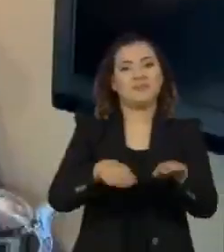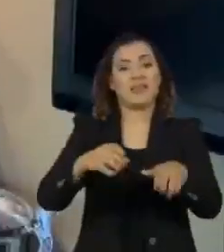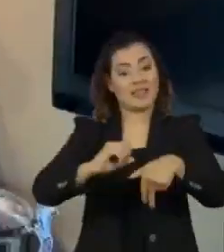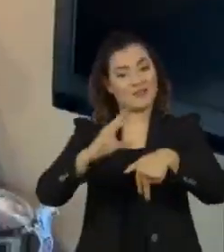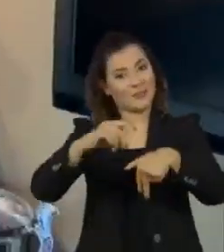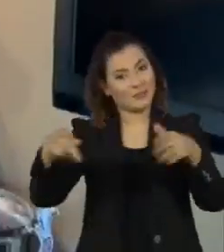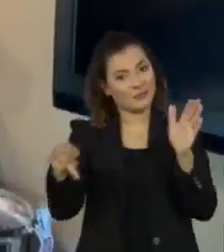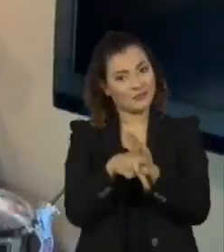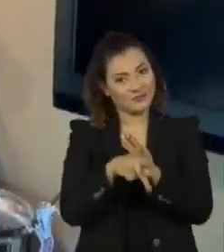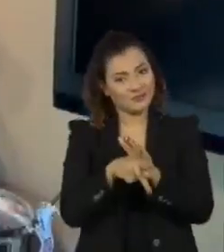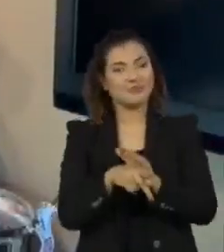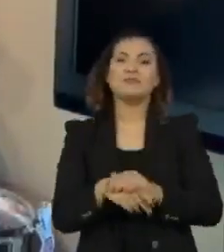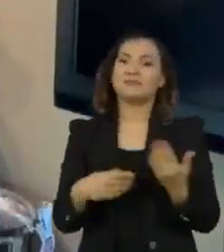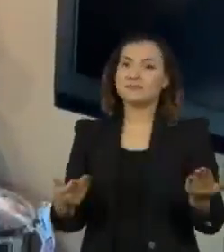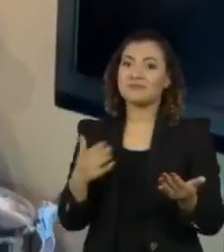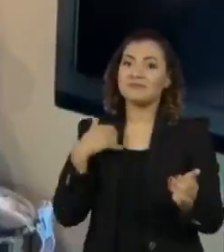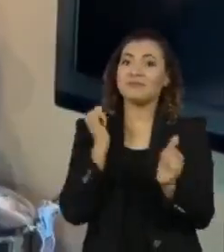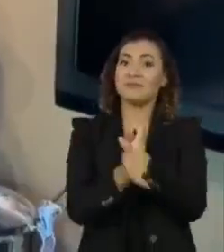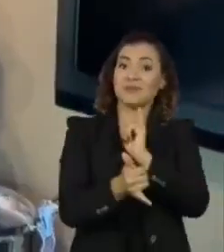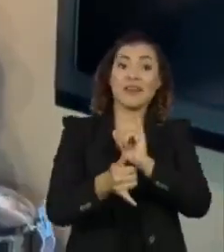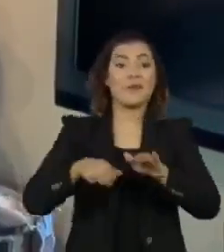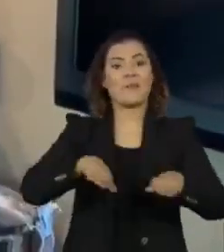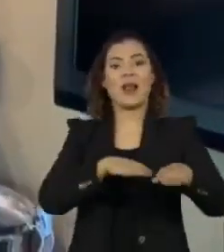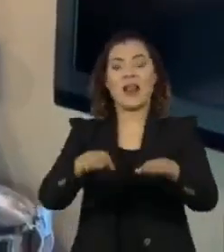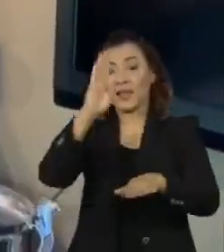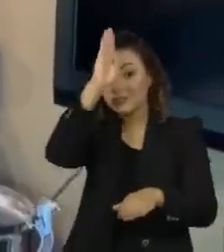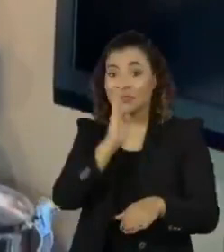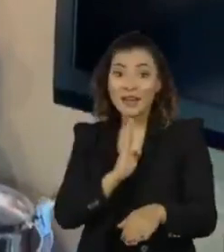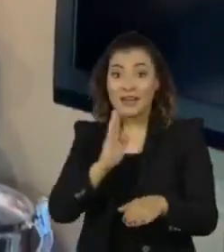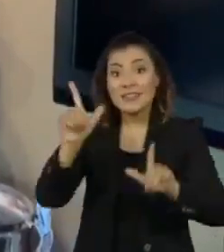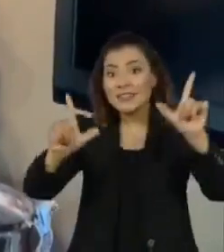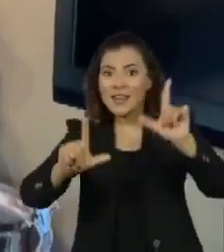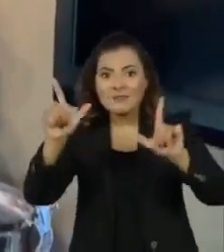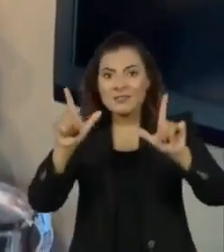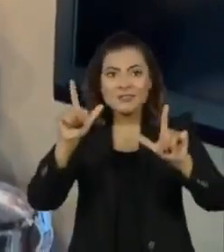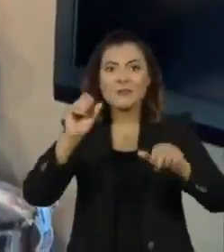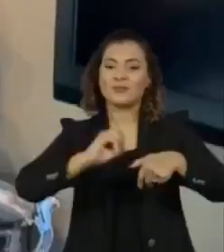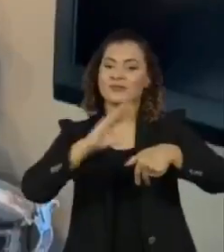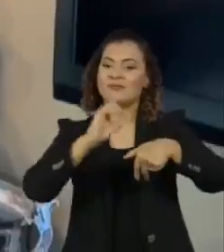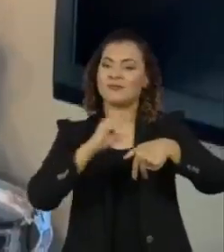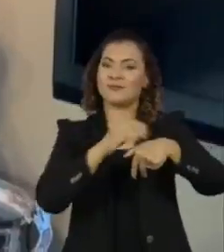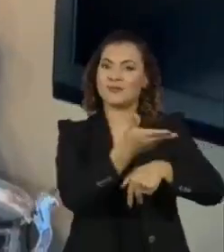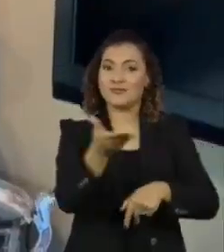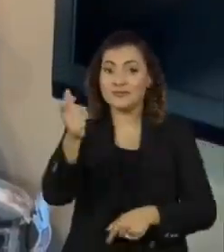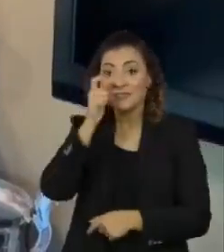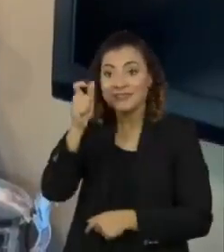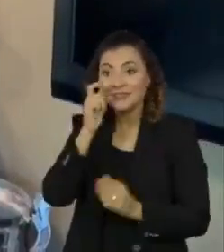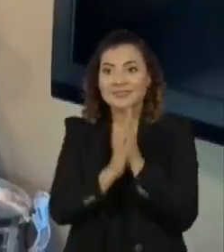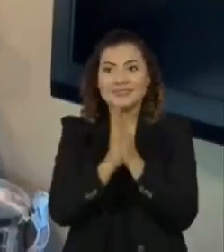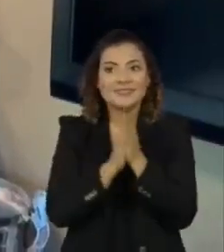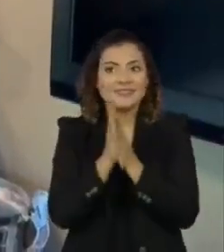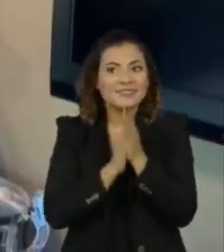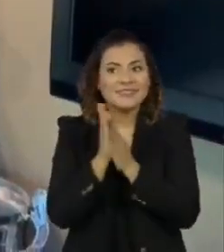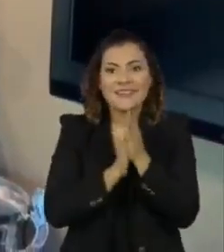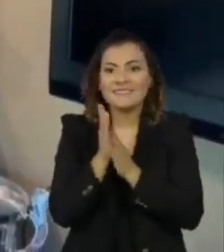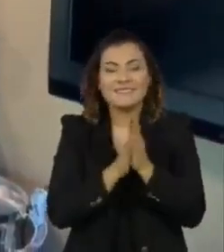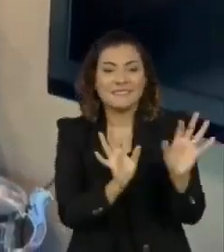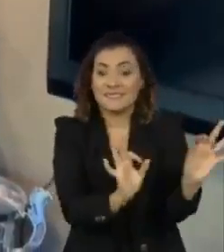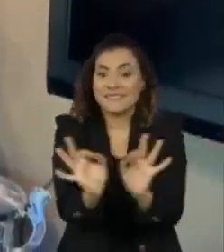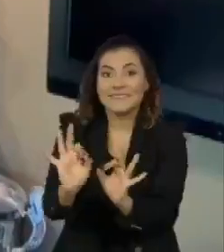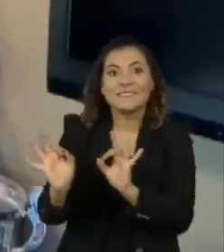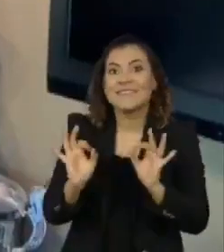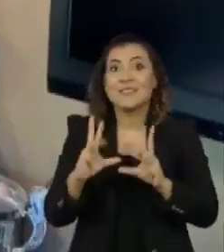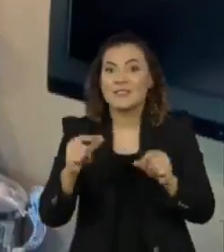Nova. A Fórmula Indy vai estar na TV aberta, direto na TV Cultura. E ó, eles estão preparando